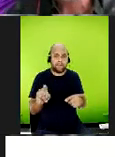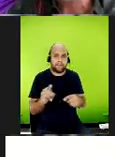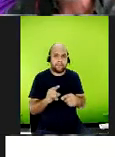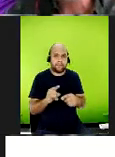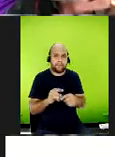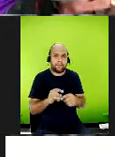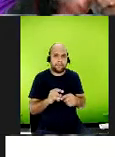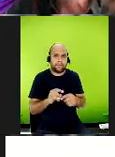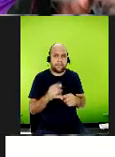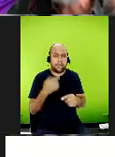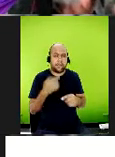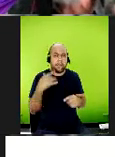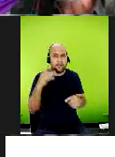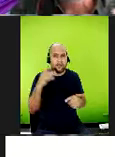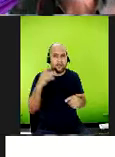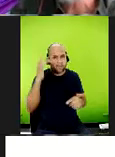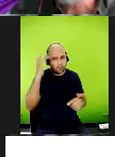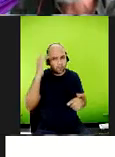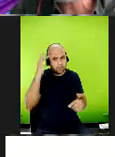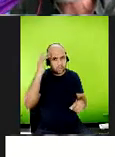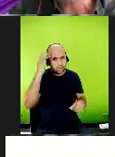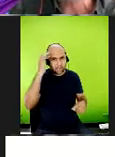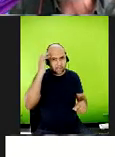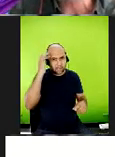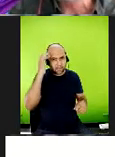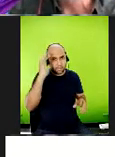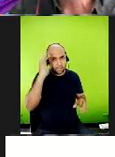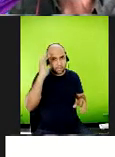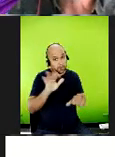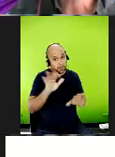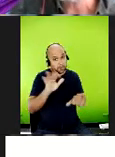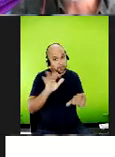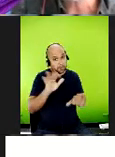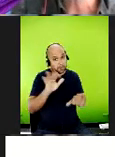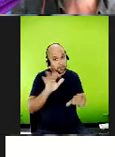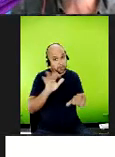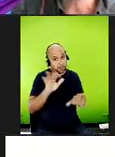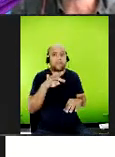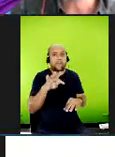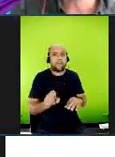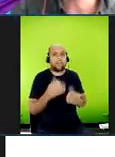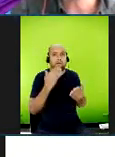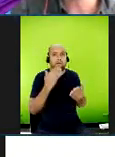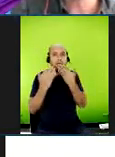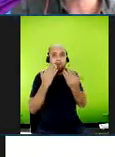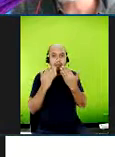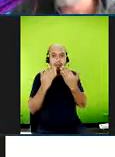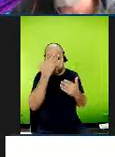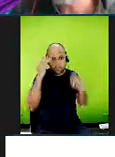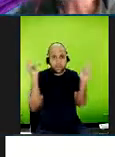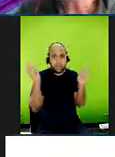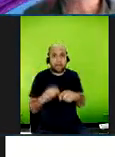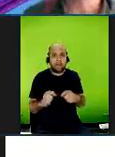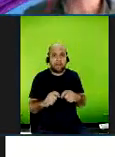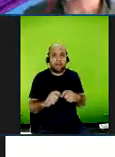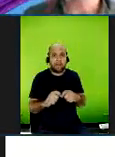acho Espera aí vamos ler deixa me informar deixa entrar no site aqui para ver vamos conversar com pessoas que podem estar em lugar de